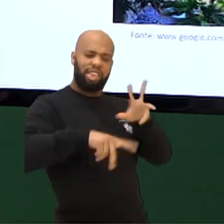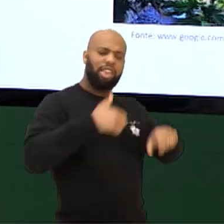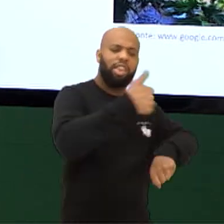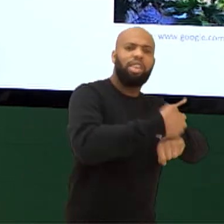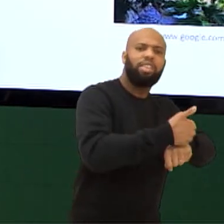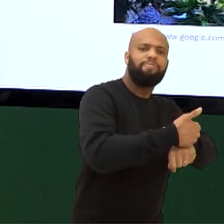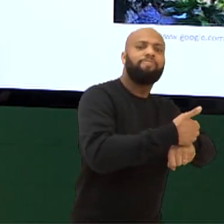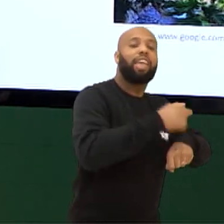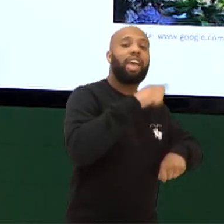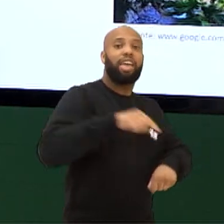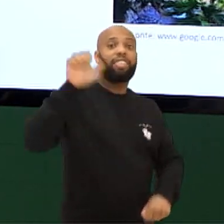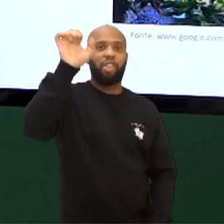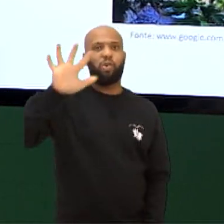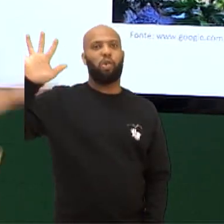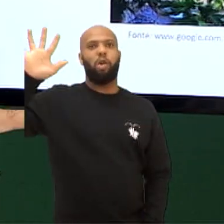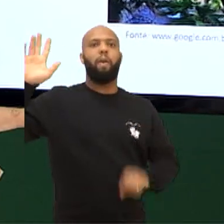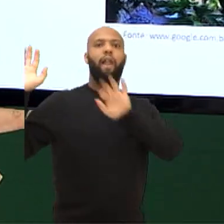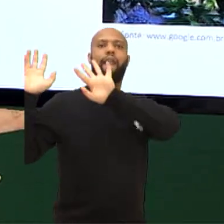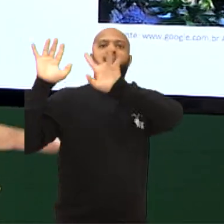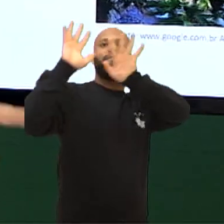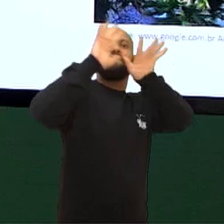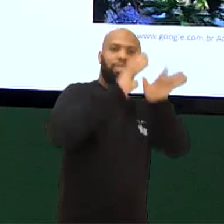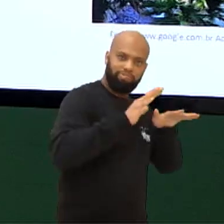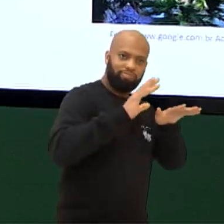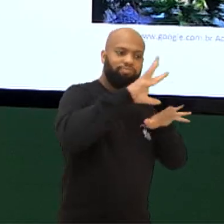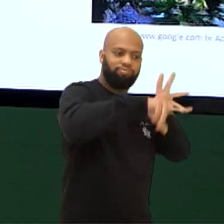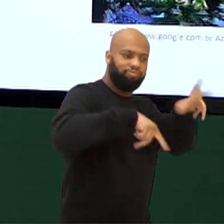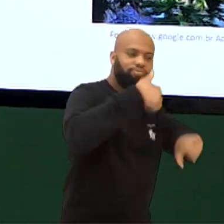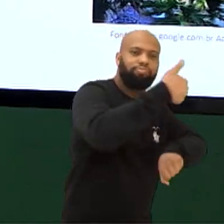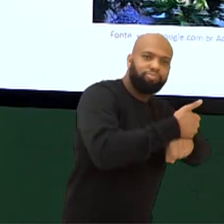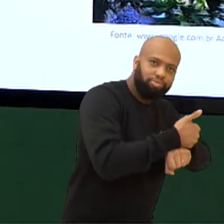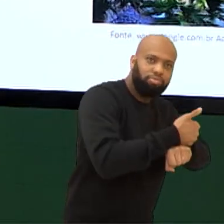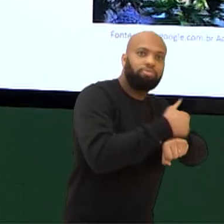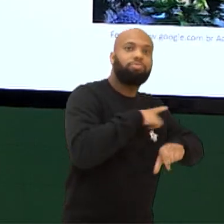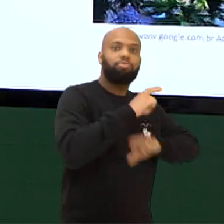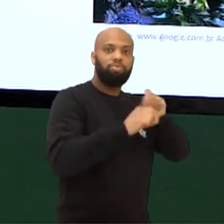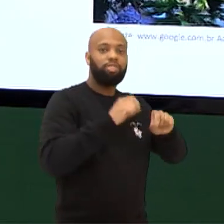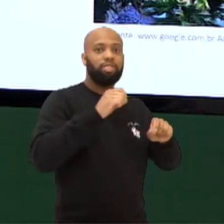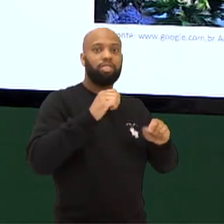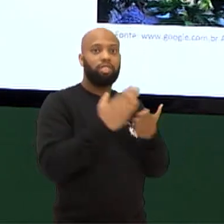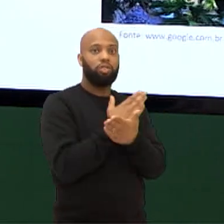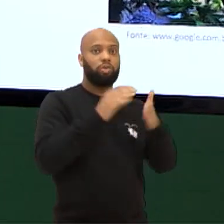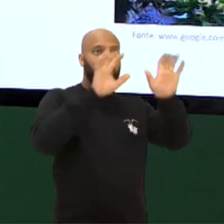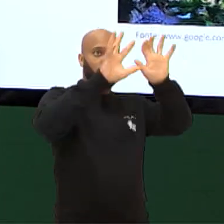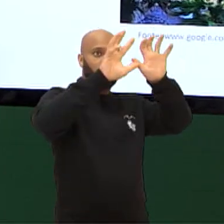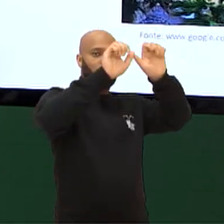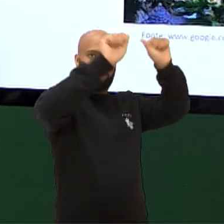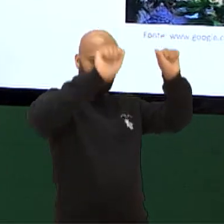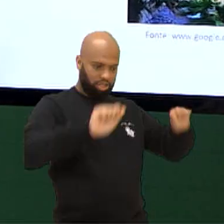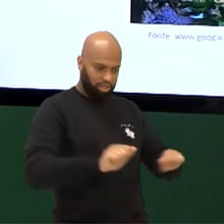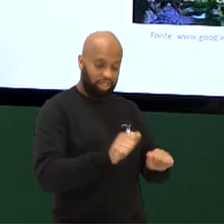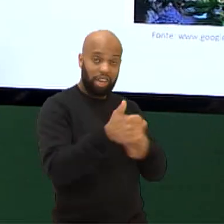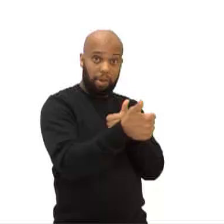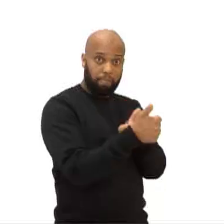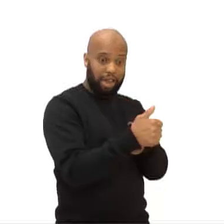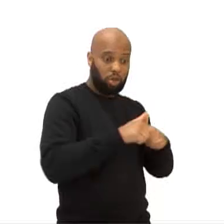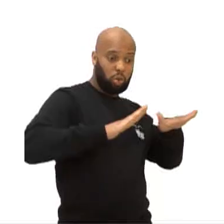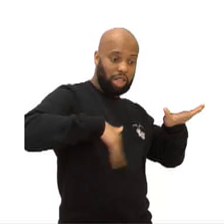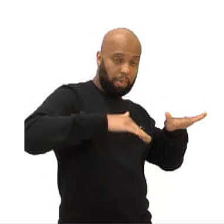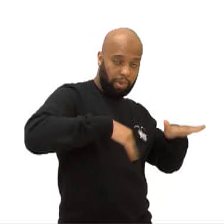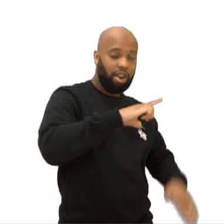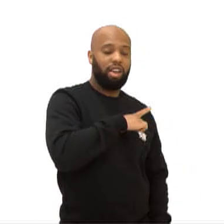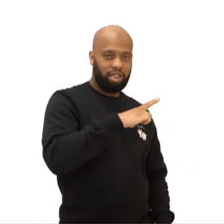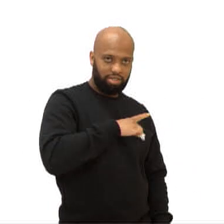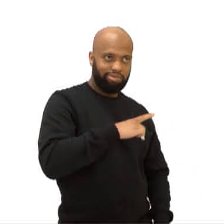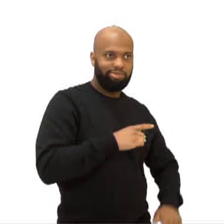europeus. Desenvolveram-se aonde que a professora Joyce já falou para nós, principalmente a área litorânea. Vamos lá,